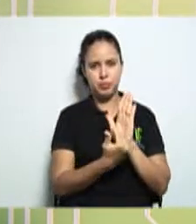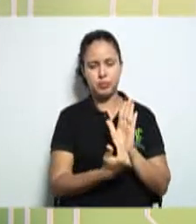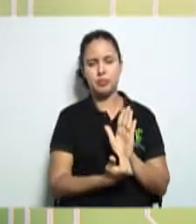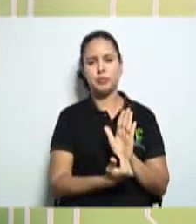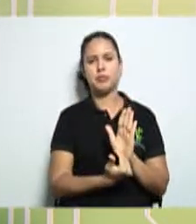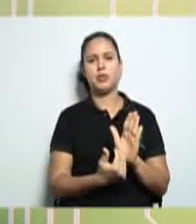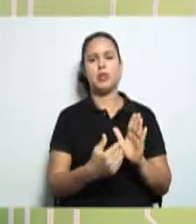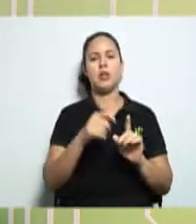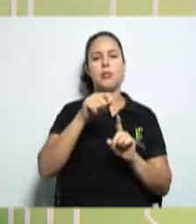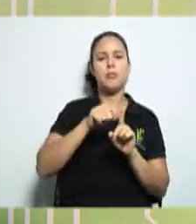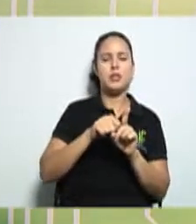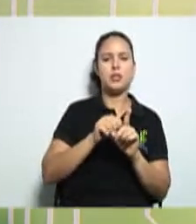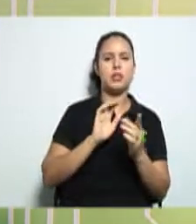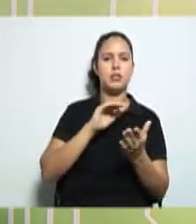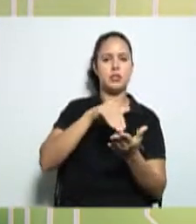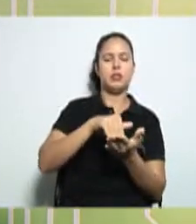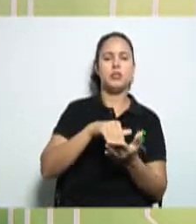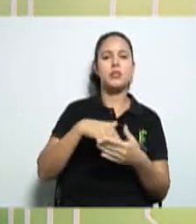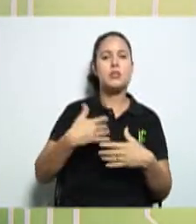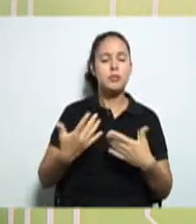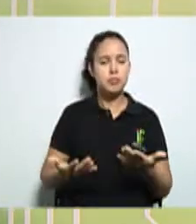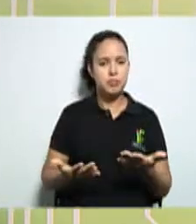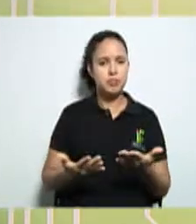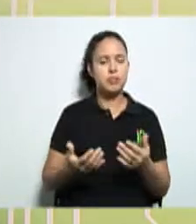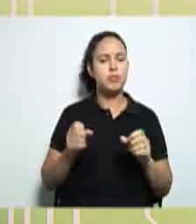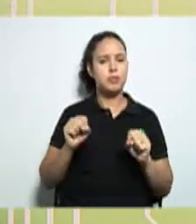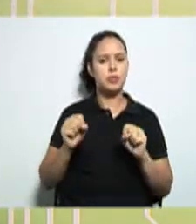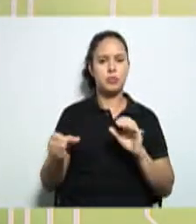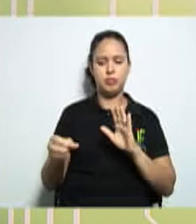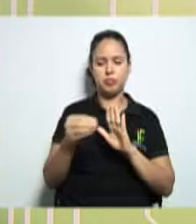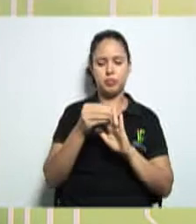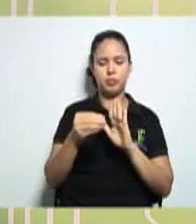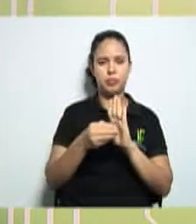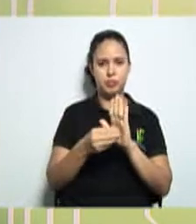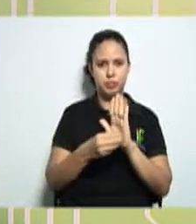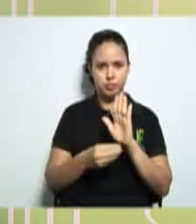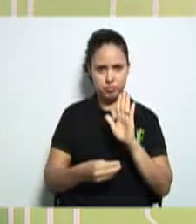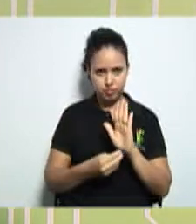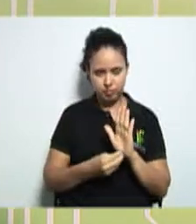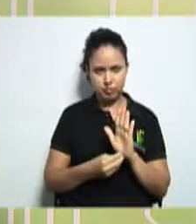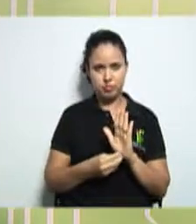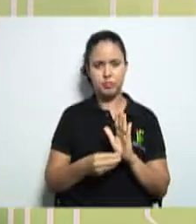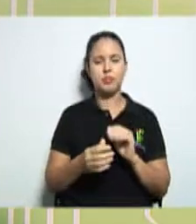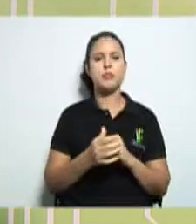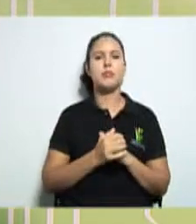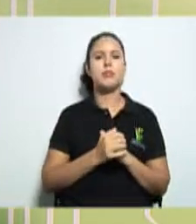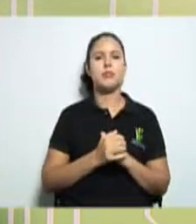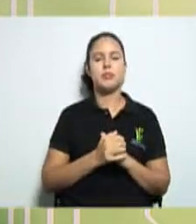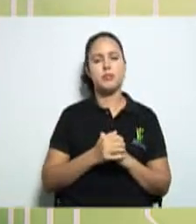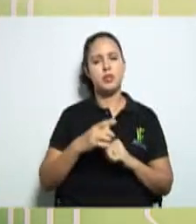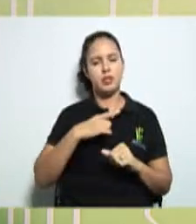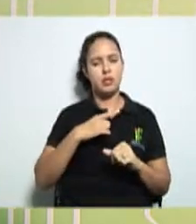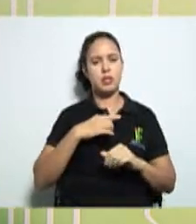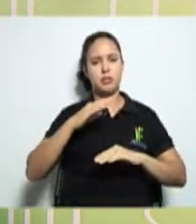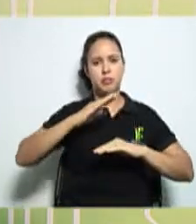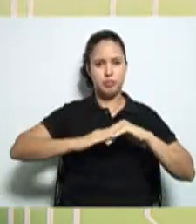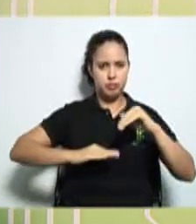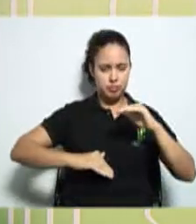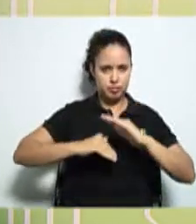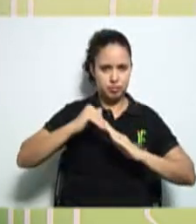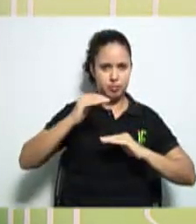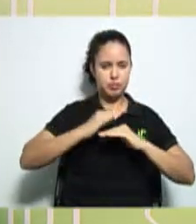prazos para realização. Vocês vão ver que no meu exemplo eu coloco metas para o lado profissional. E aí vamos